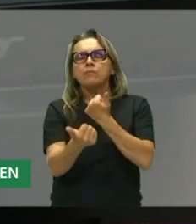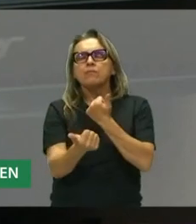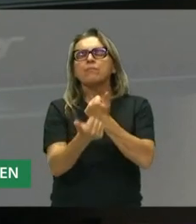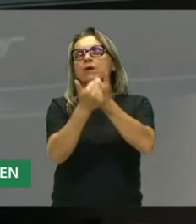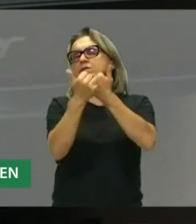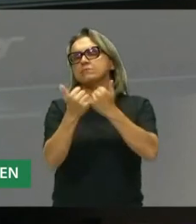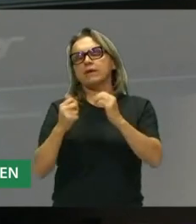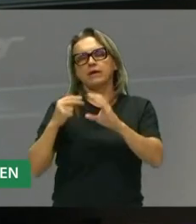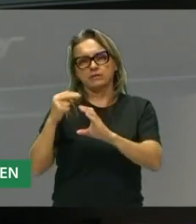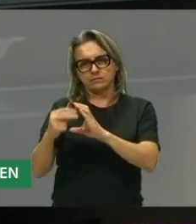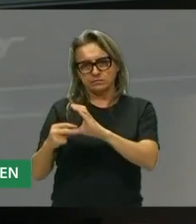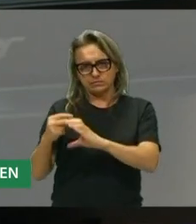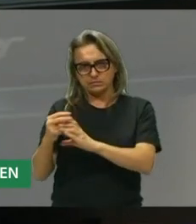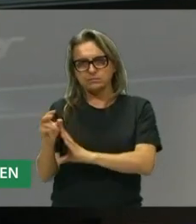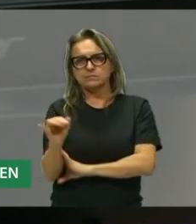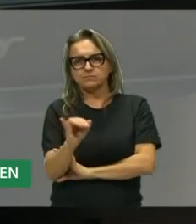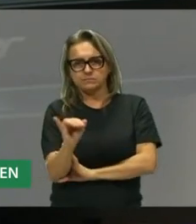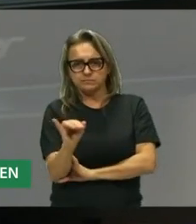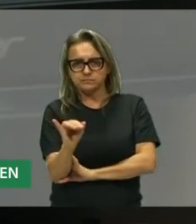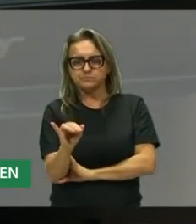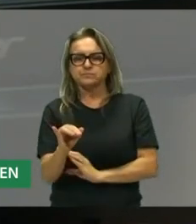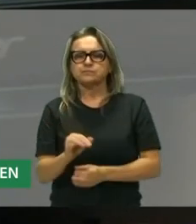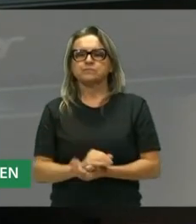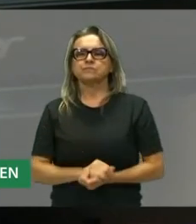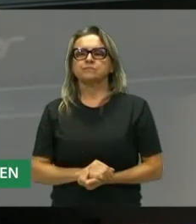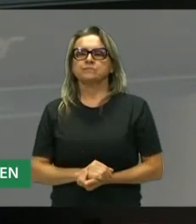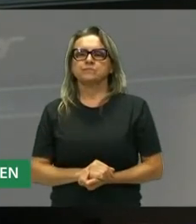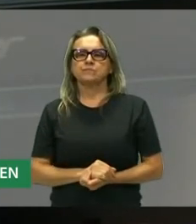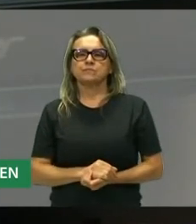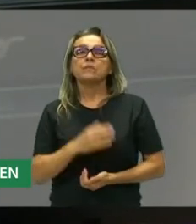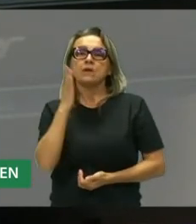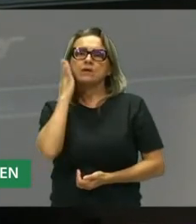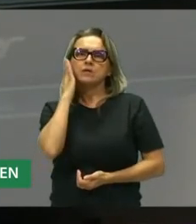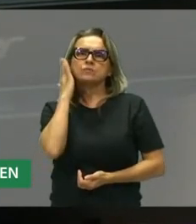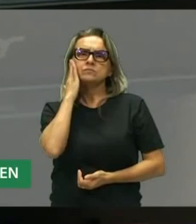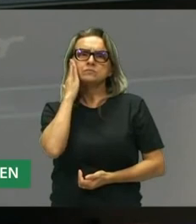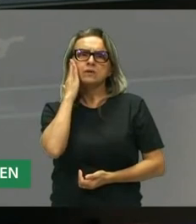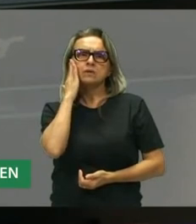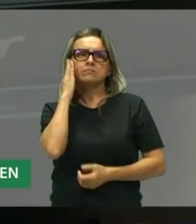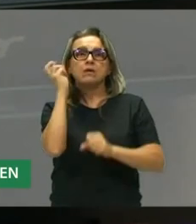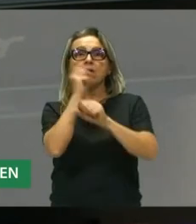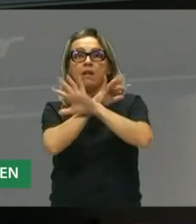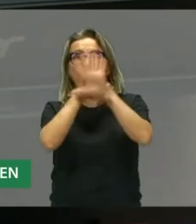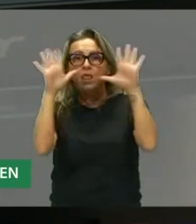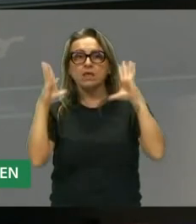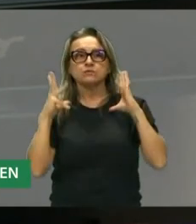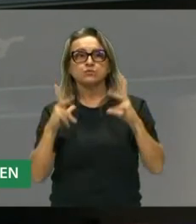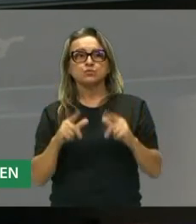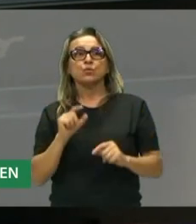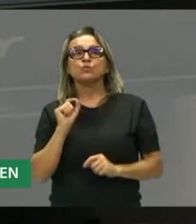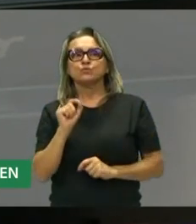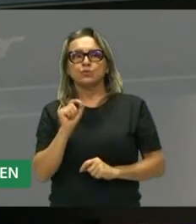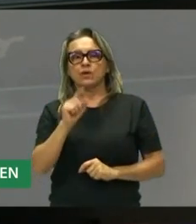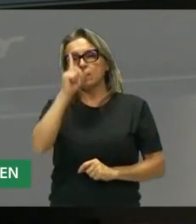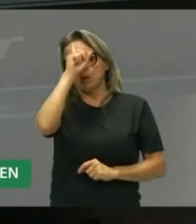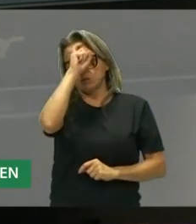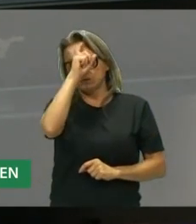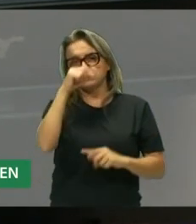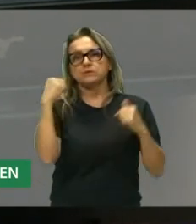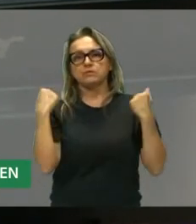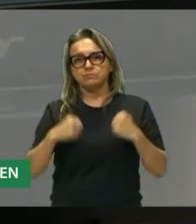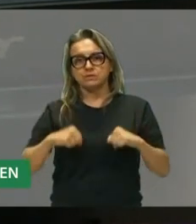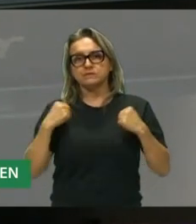dessa casa, e tenho certeza que o entendimento de todos é que o hospital precisa de ajuda,